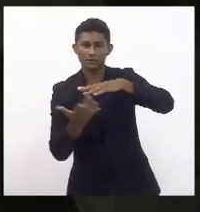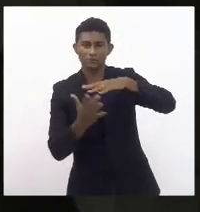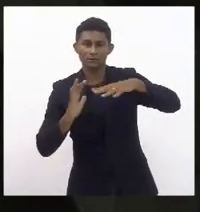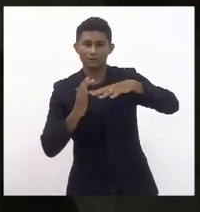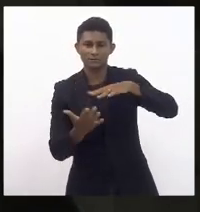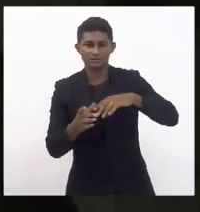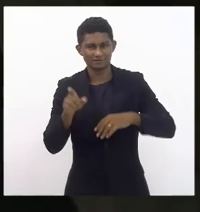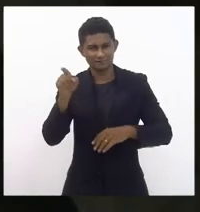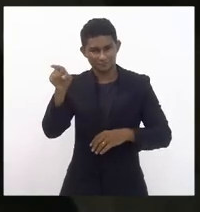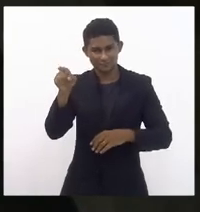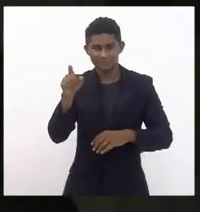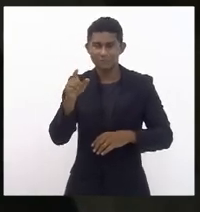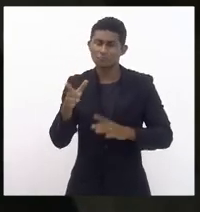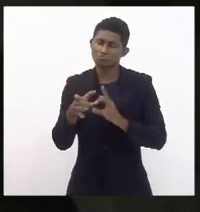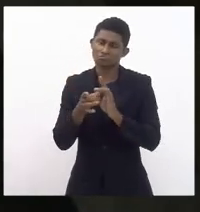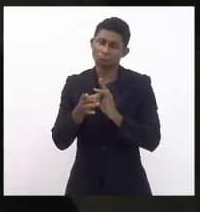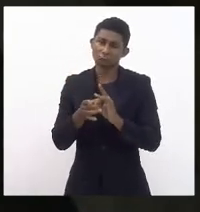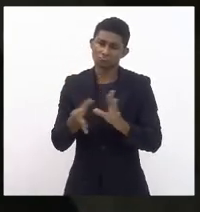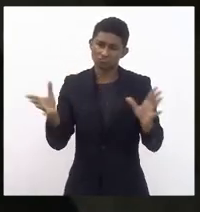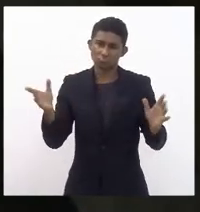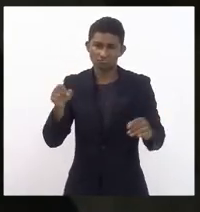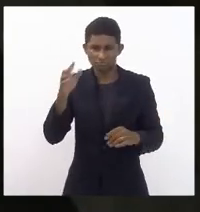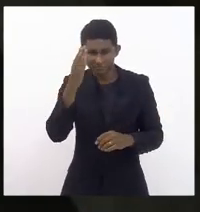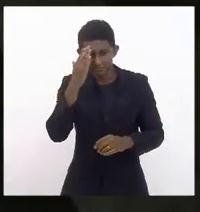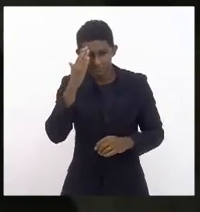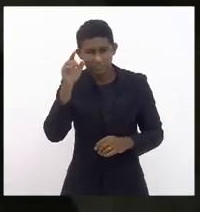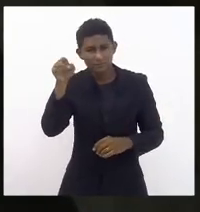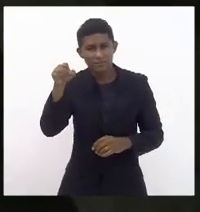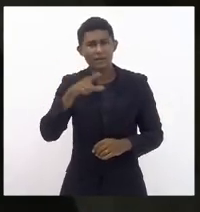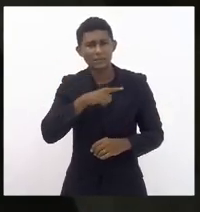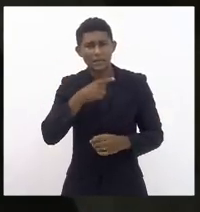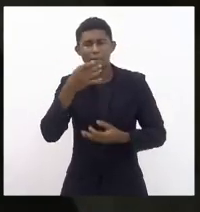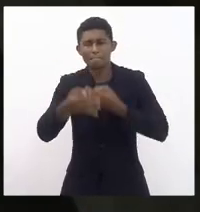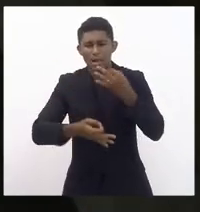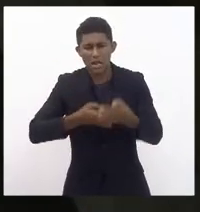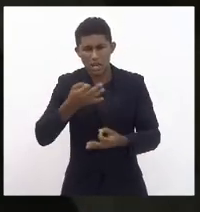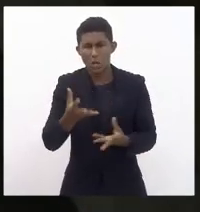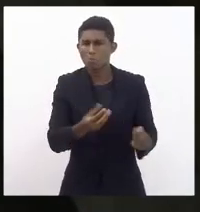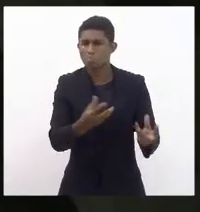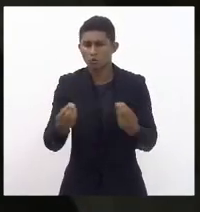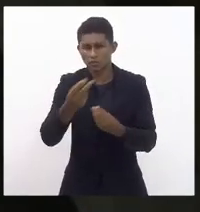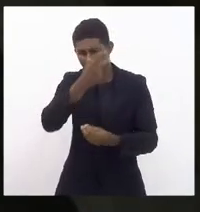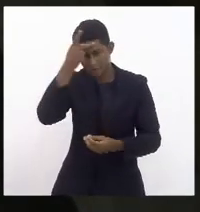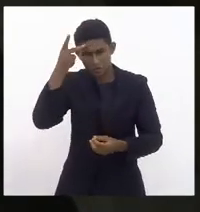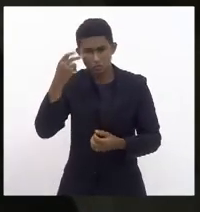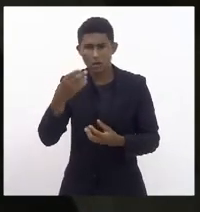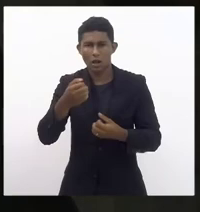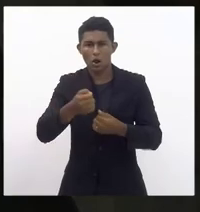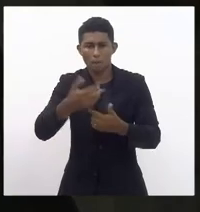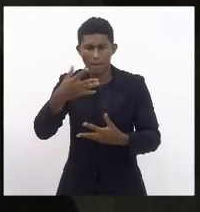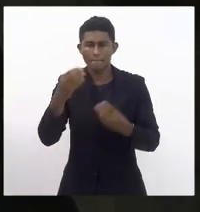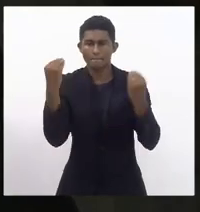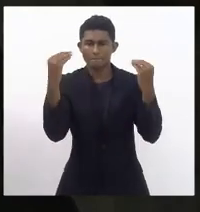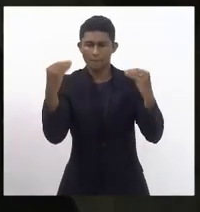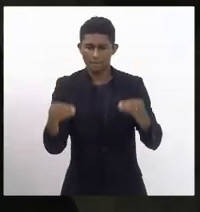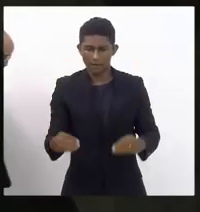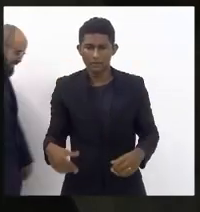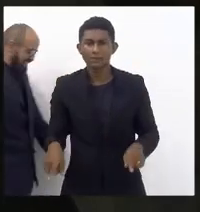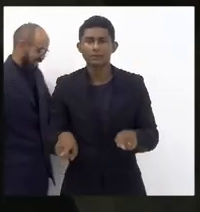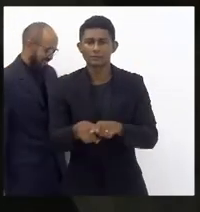sociais é um território livre é um território livre né Tem muitas observações de muitos comentários e algumas pontuações